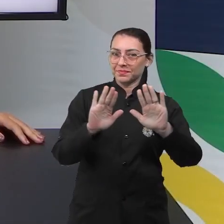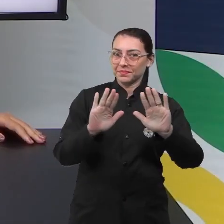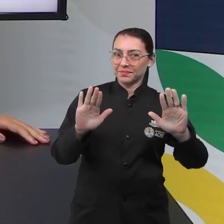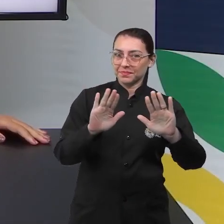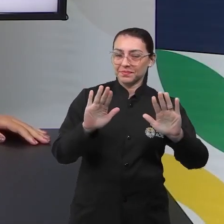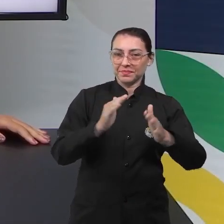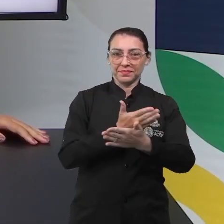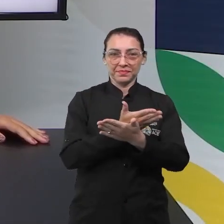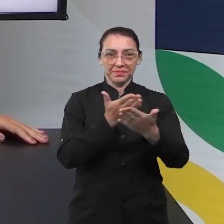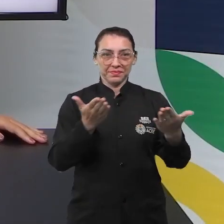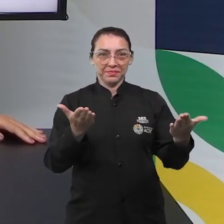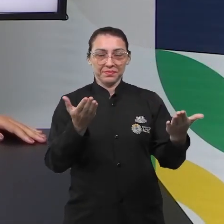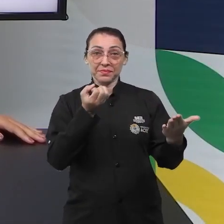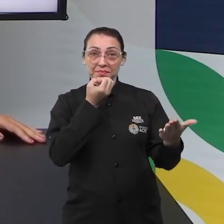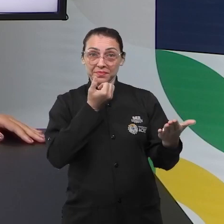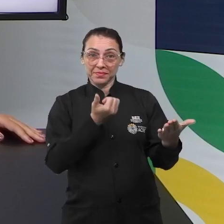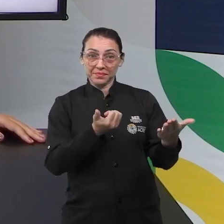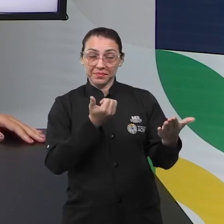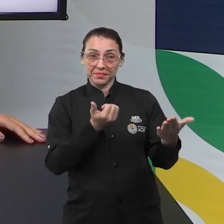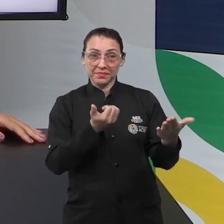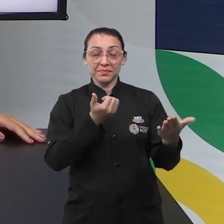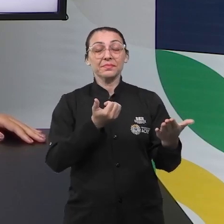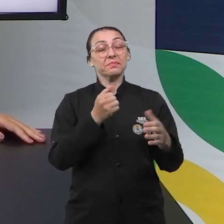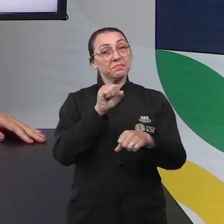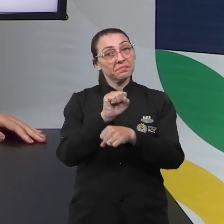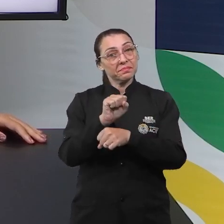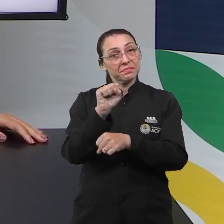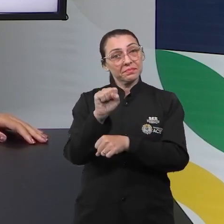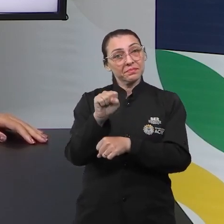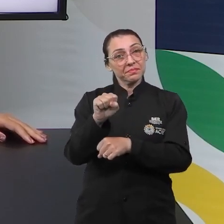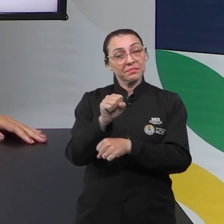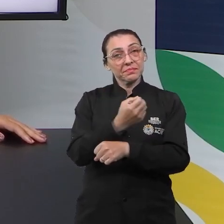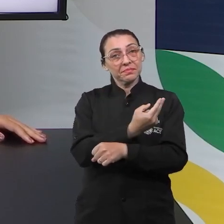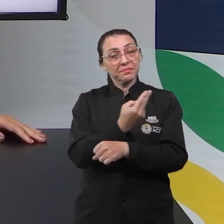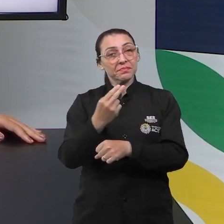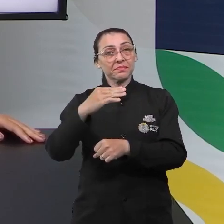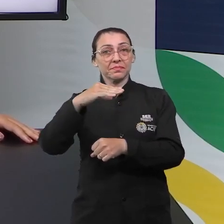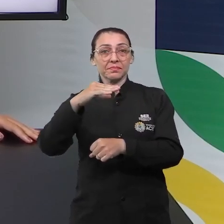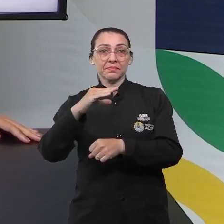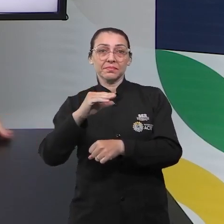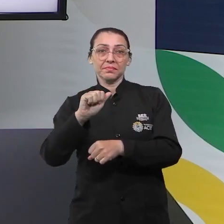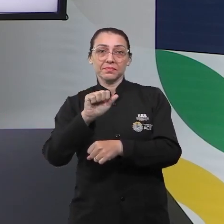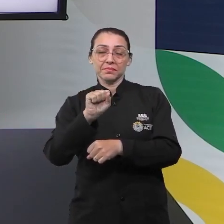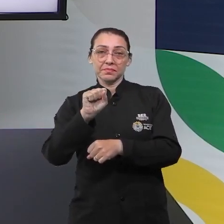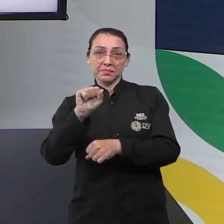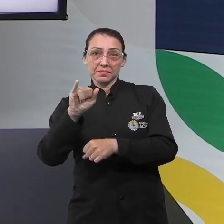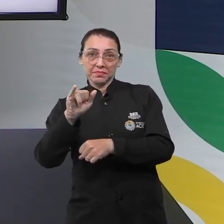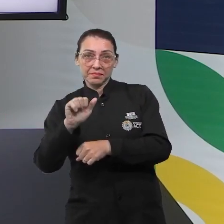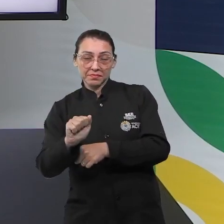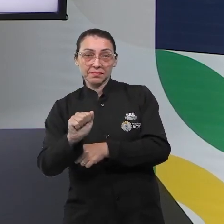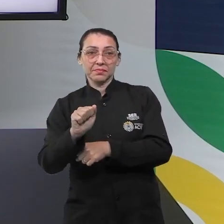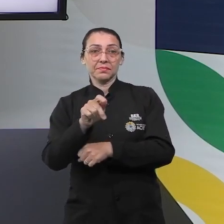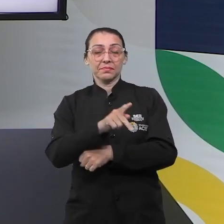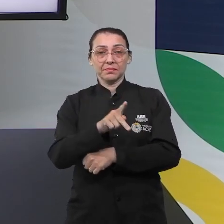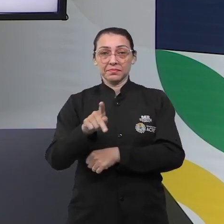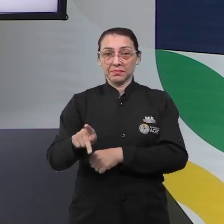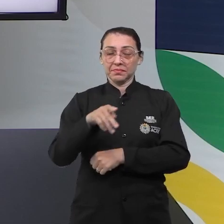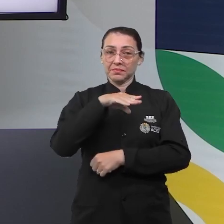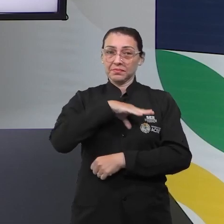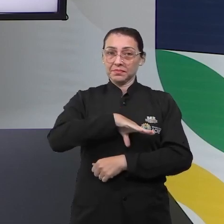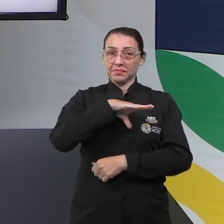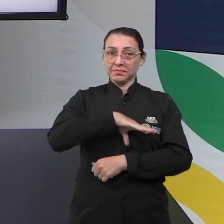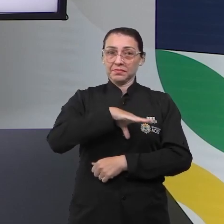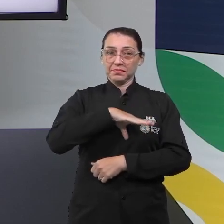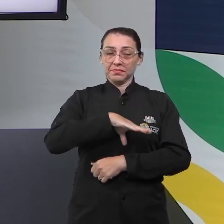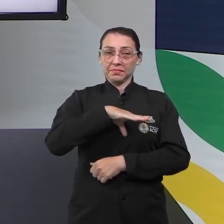Olá, pessoal! Tudo bem com vocês? Eu espero que sim. Eu me chamo Cássia Lima, professora de Língua Portuguesa,